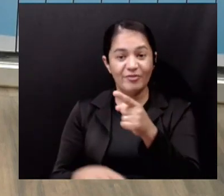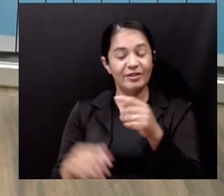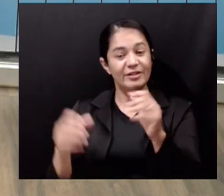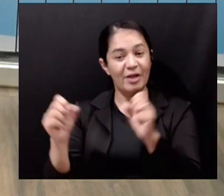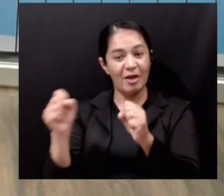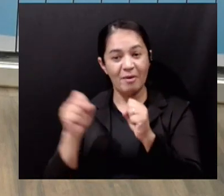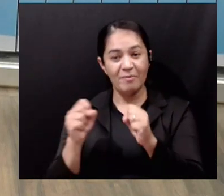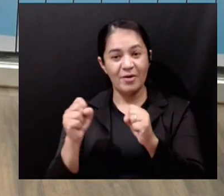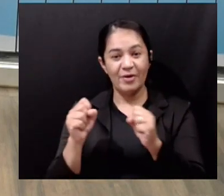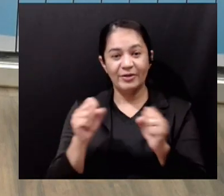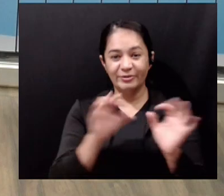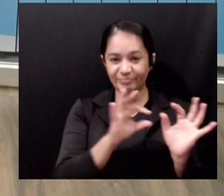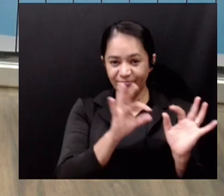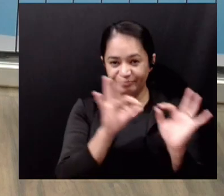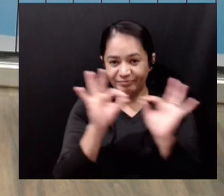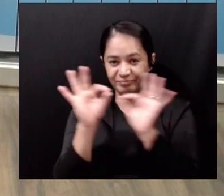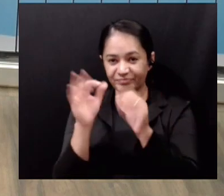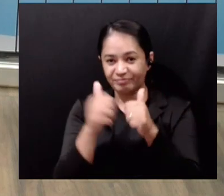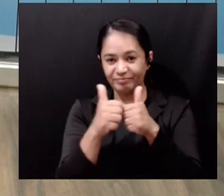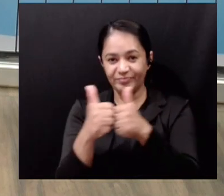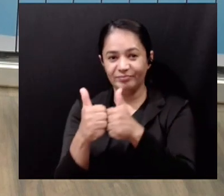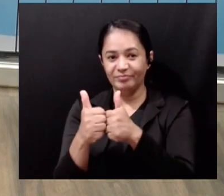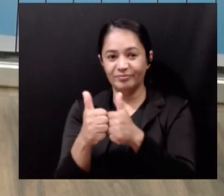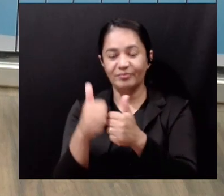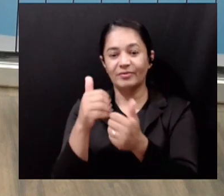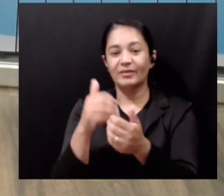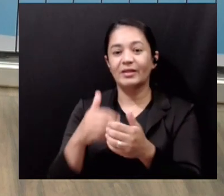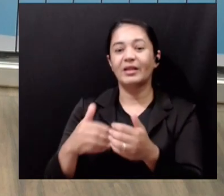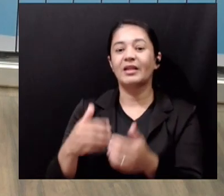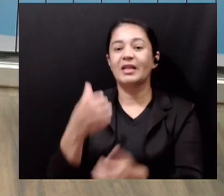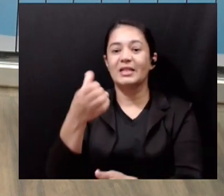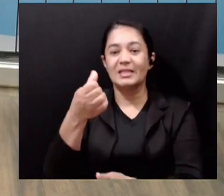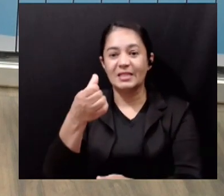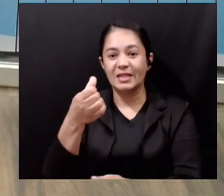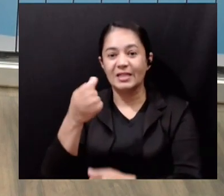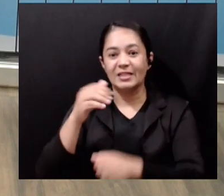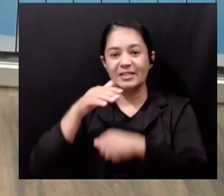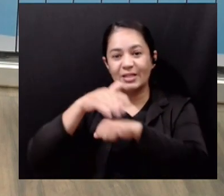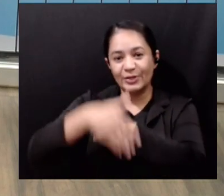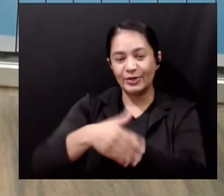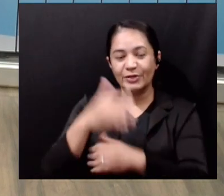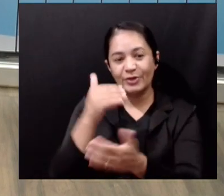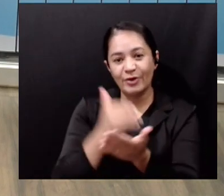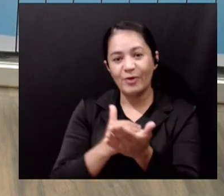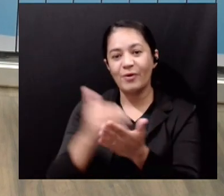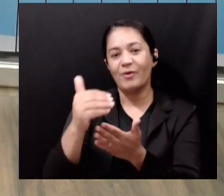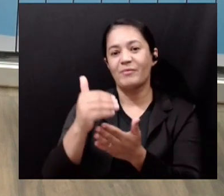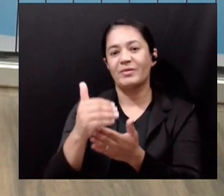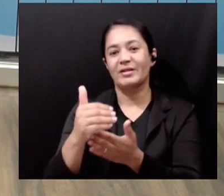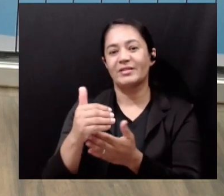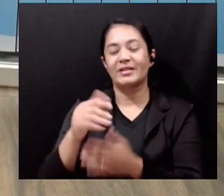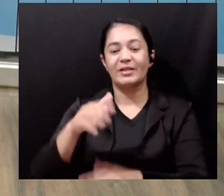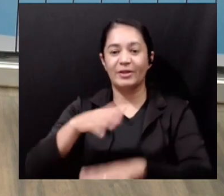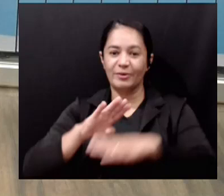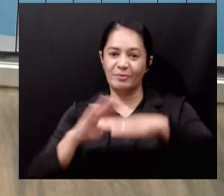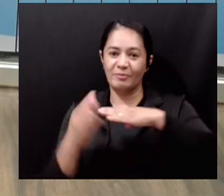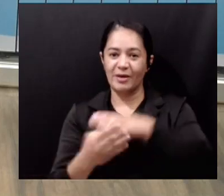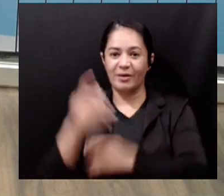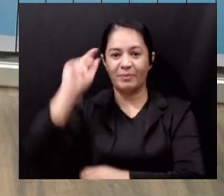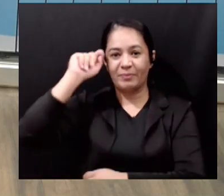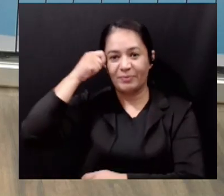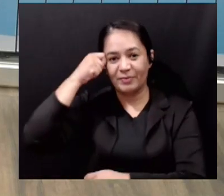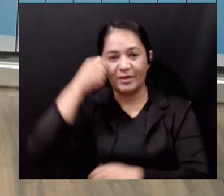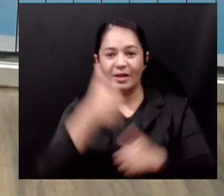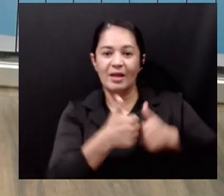partir das 6 horas. A entrada é pela Avenida da Saudade, 1004, no bairro Ponte Preta, e também acompanhar a